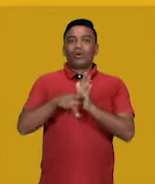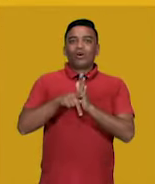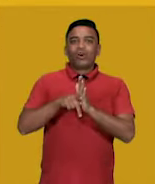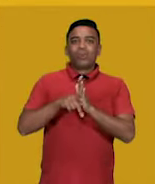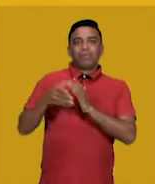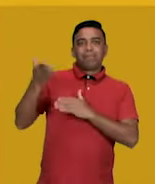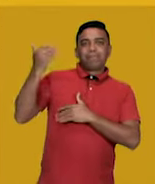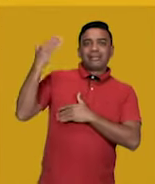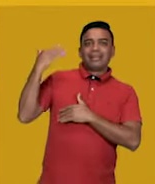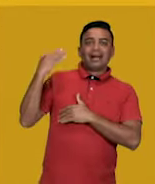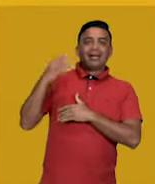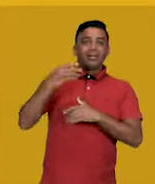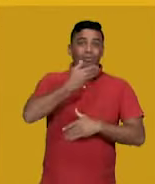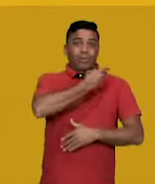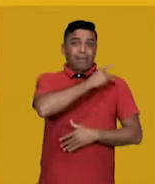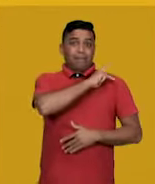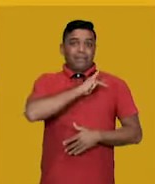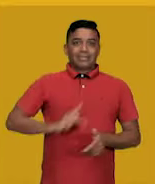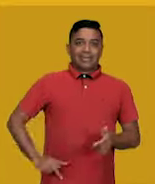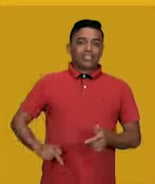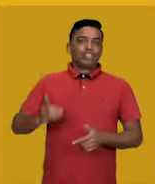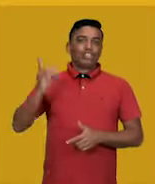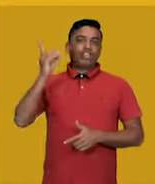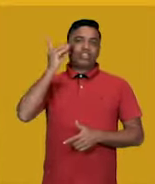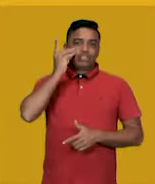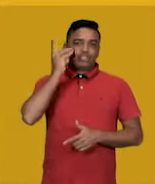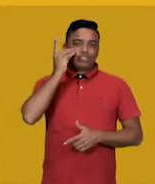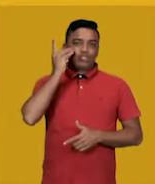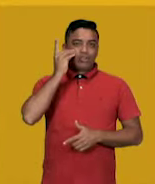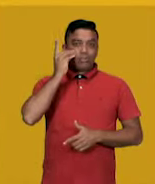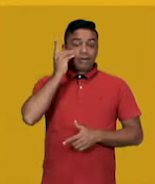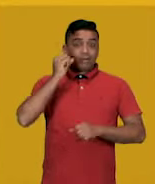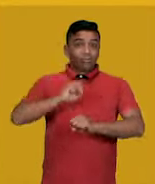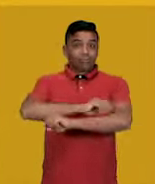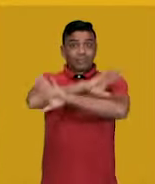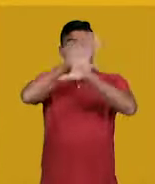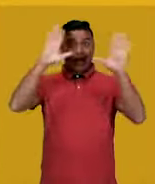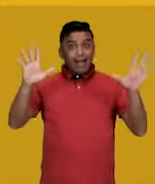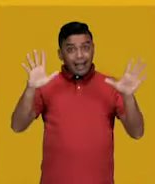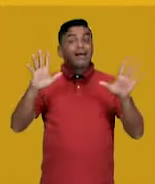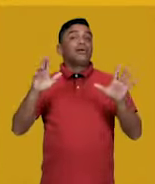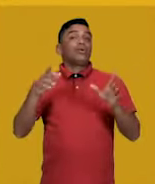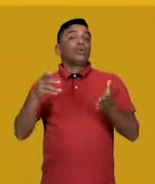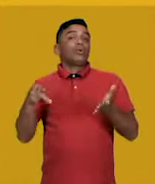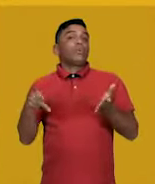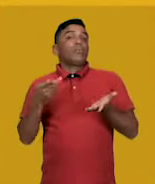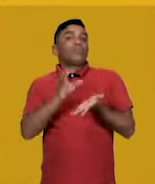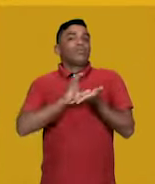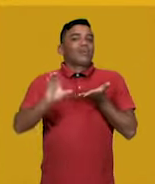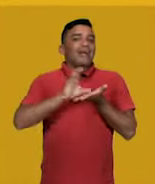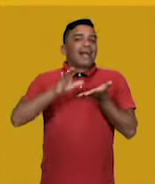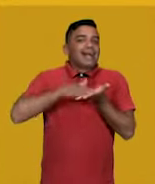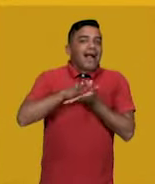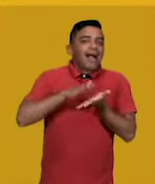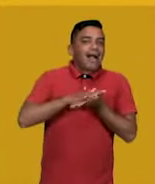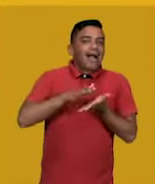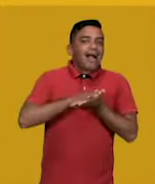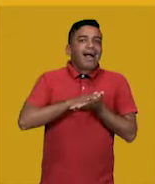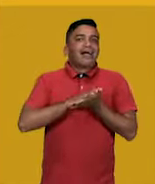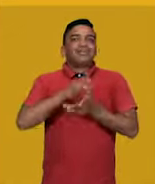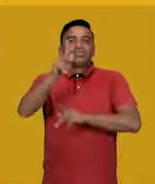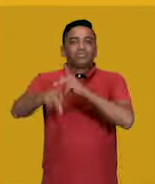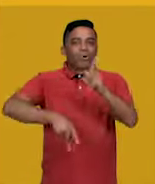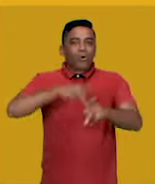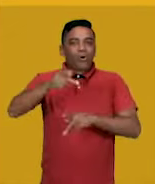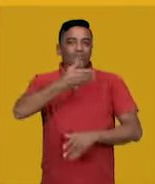Rousseff. Quanto maior a transparência, maior a possibilidade que o dinheiro público se destine aos que são